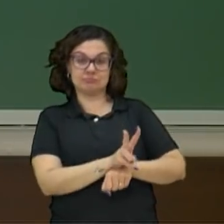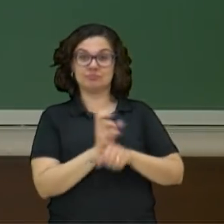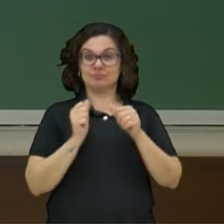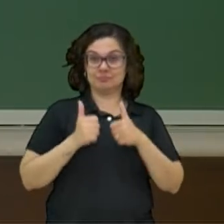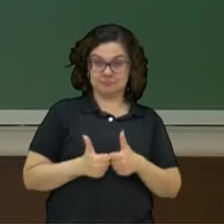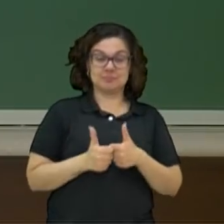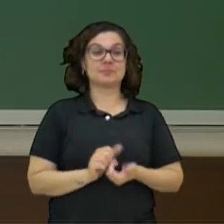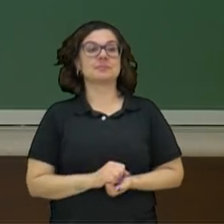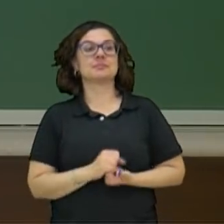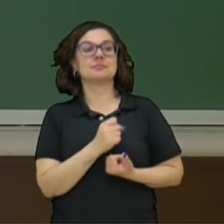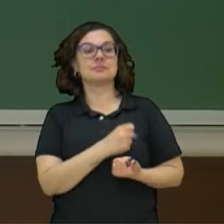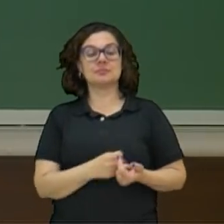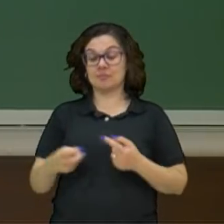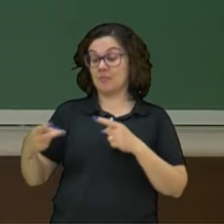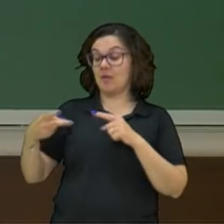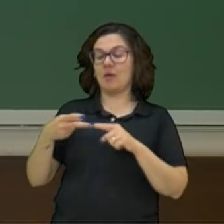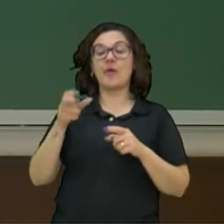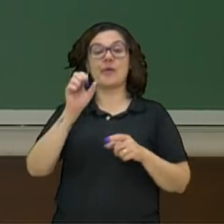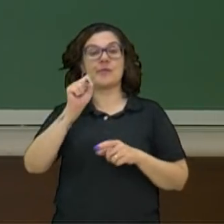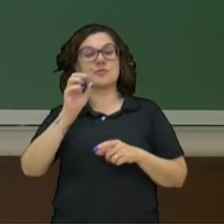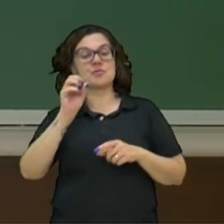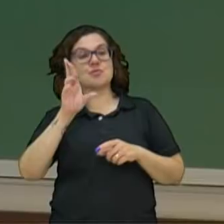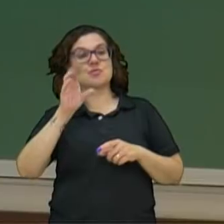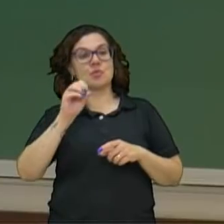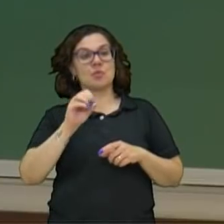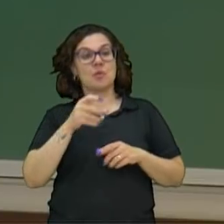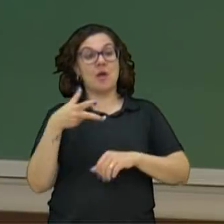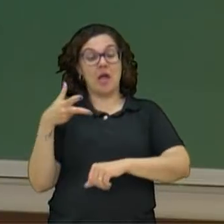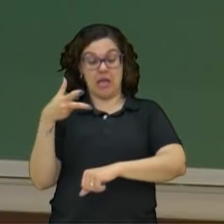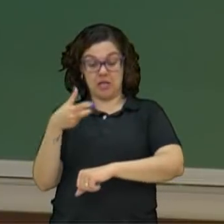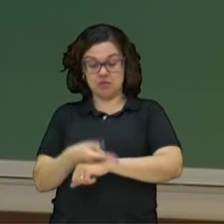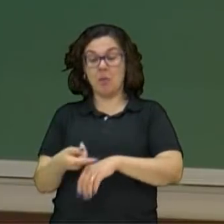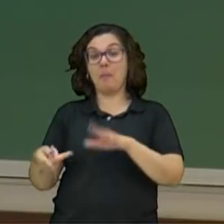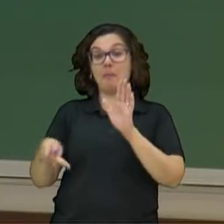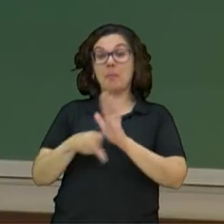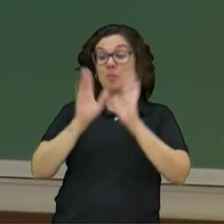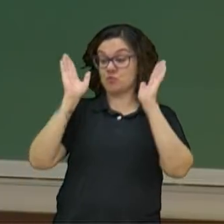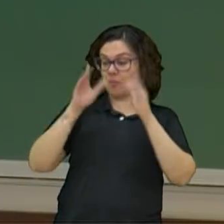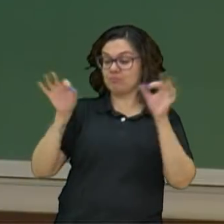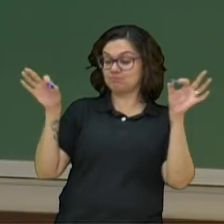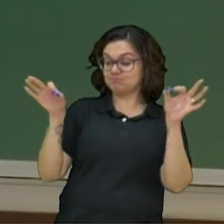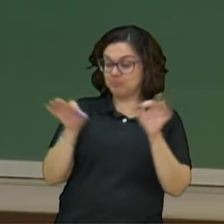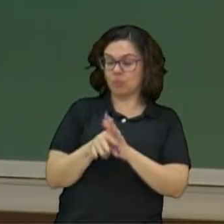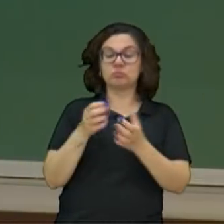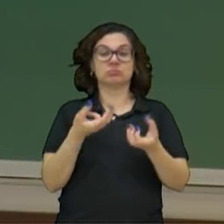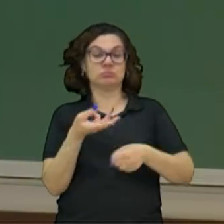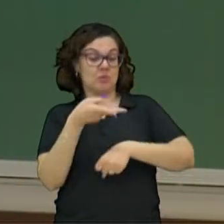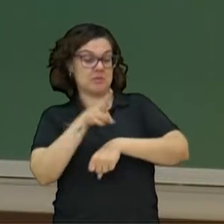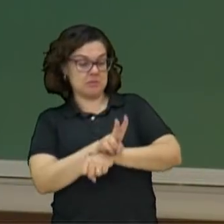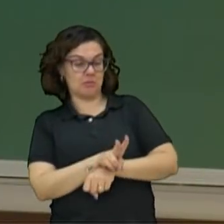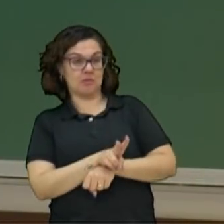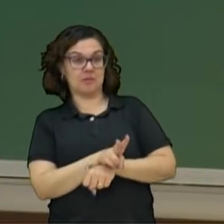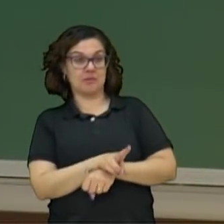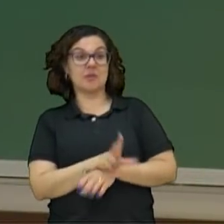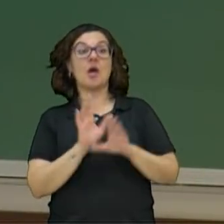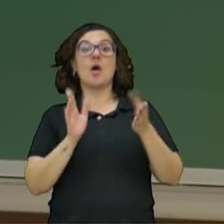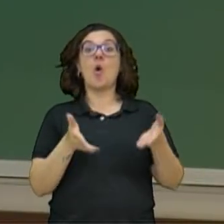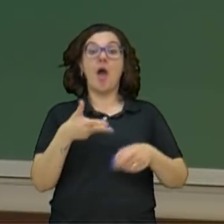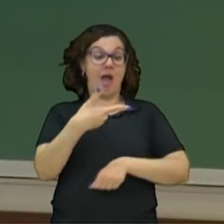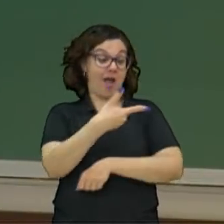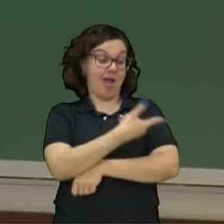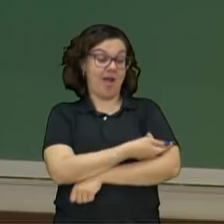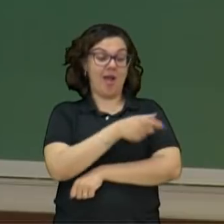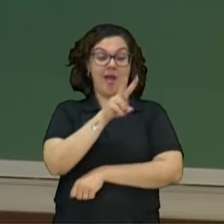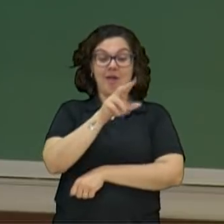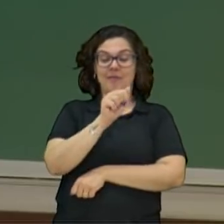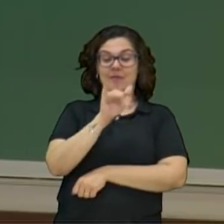anticorpos. Já o soro é a injeção dos anticorpos prontos, tá? Então a vacina, ela faz com que